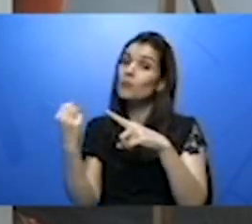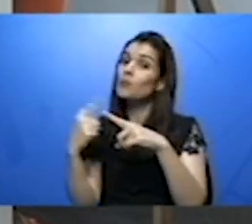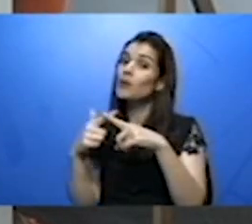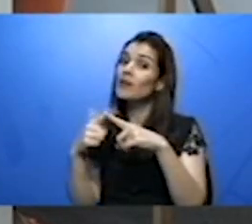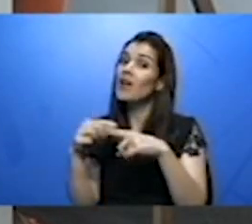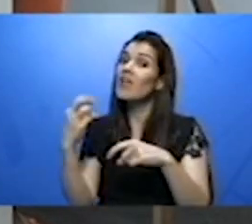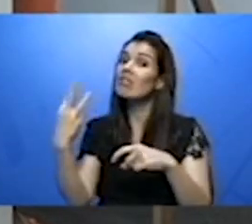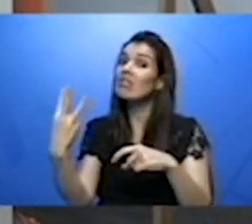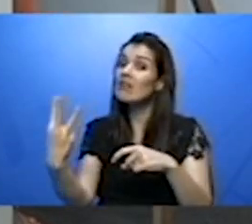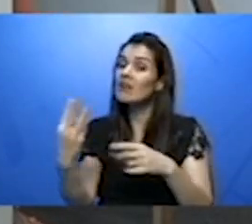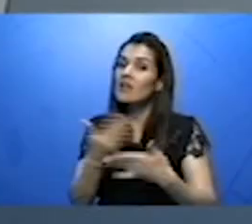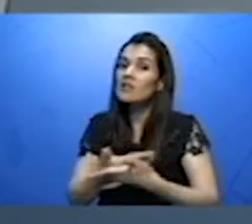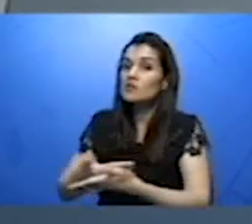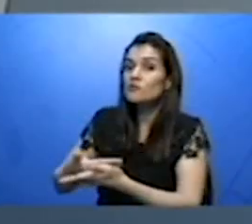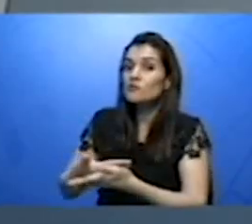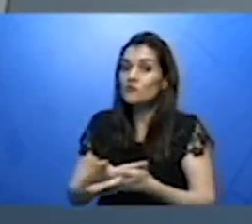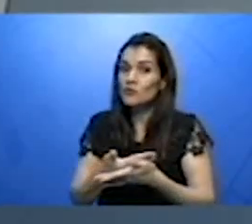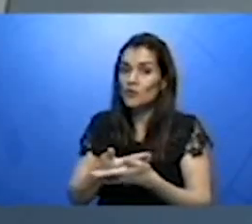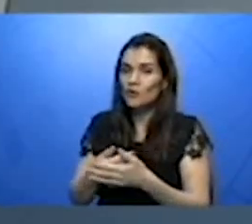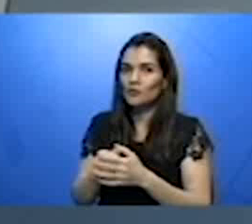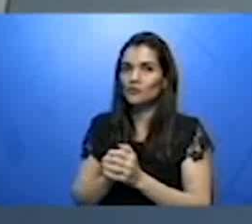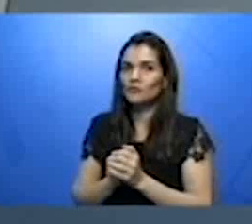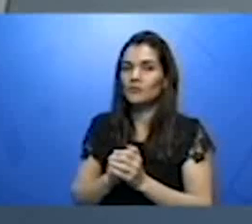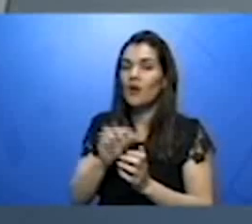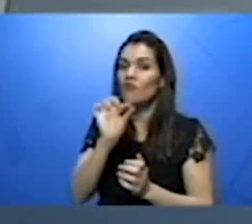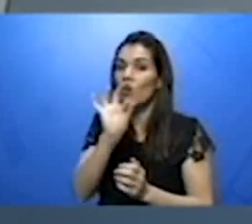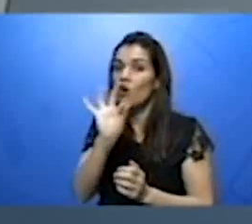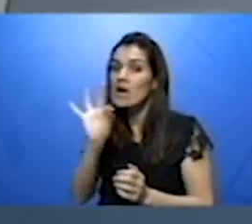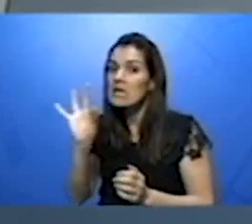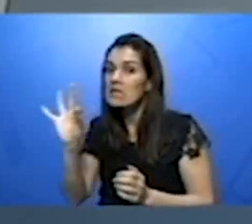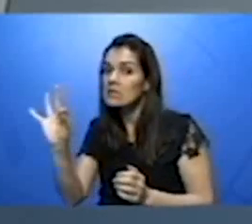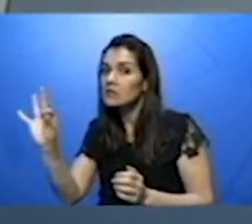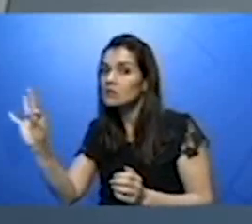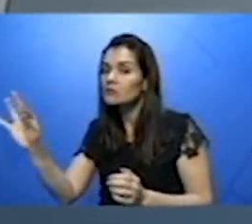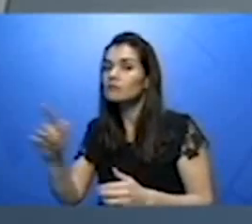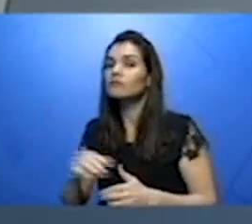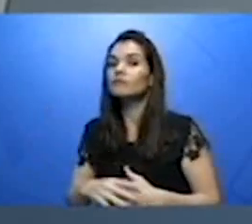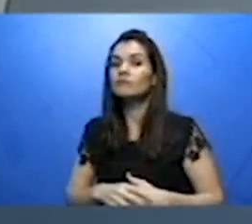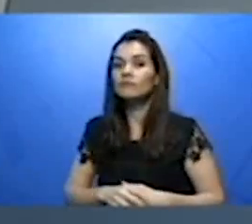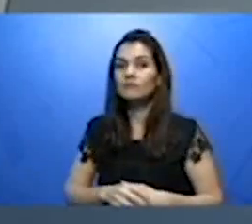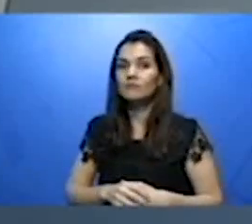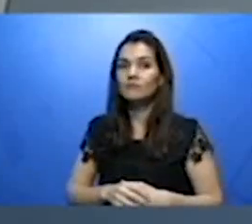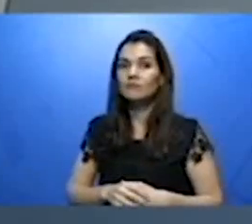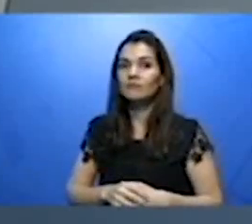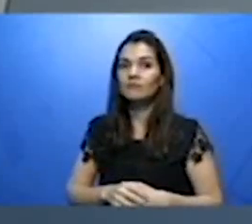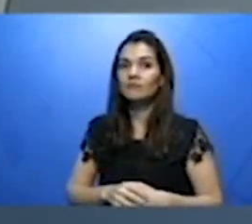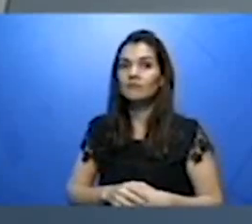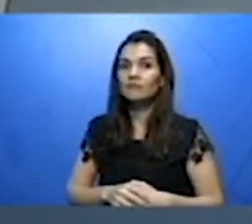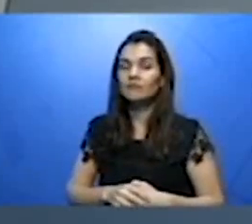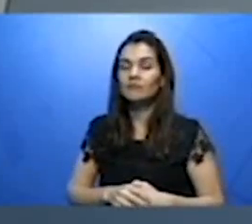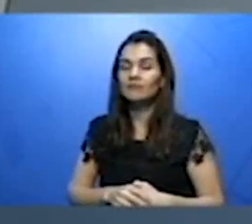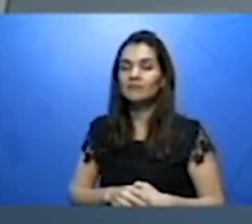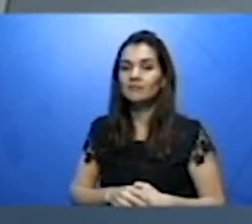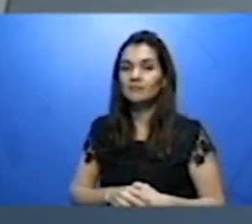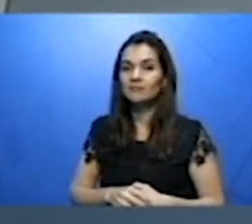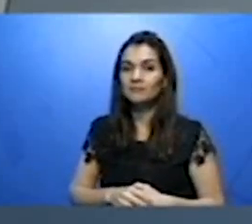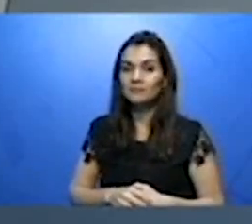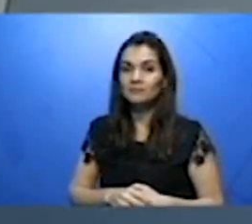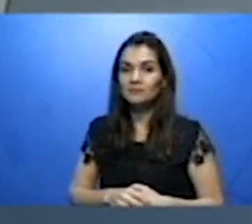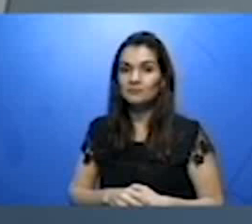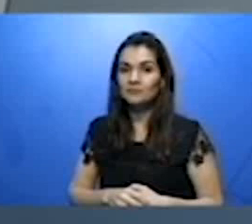31 e eu vou passar o traço e vou multiplicar vamos